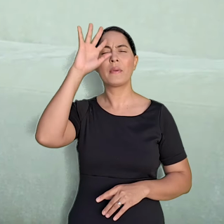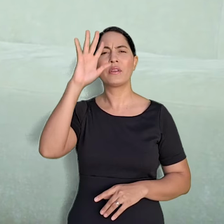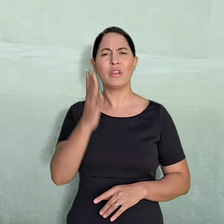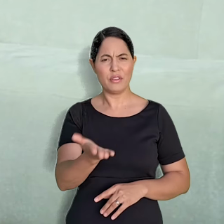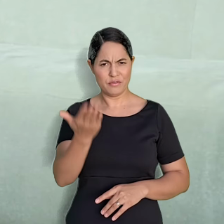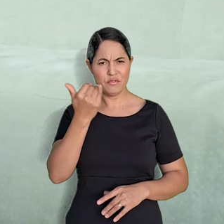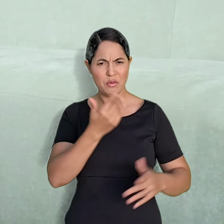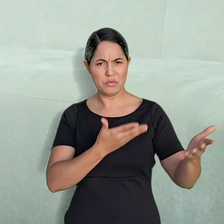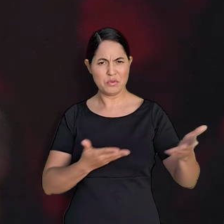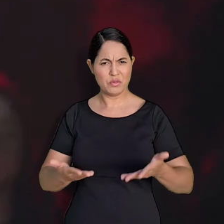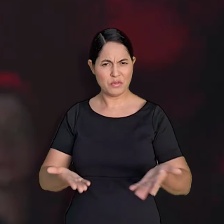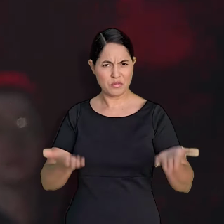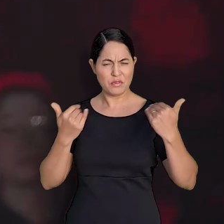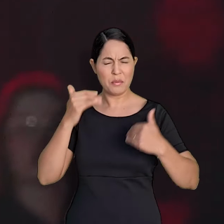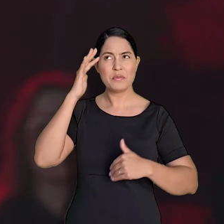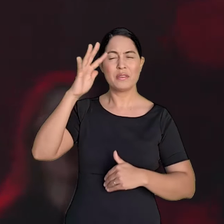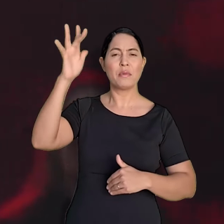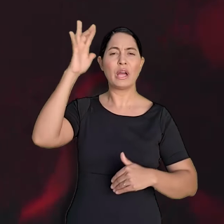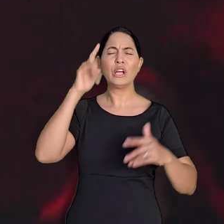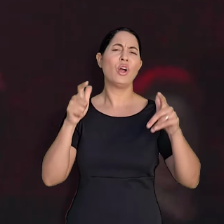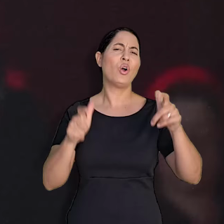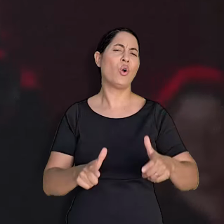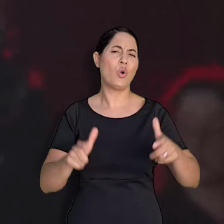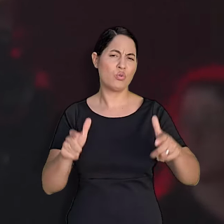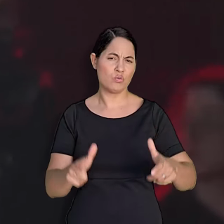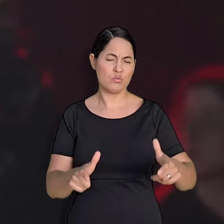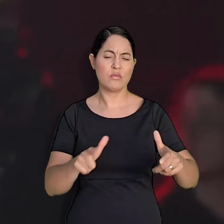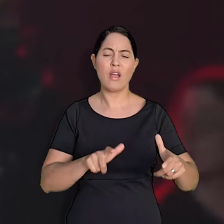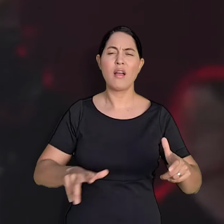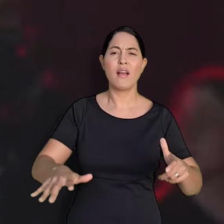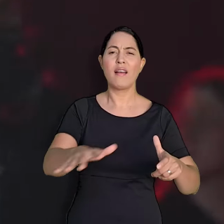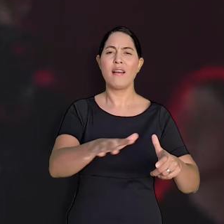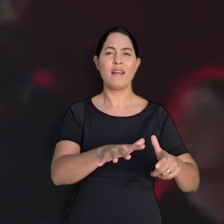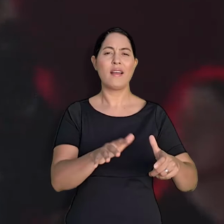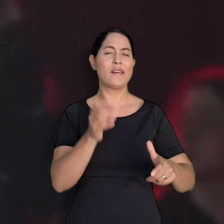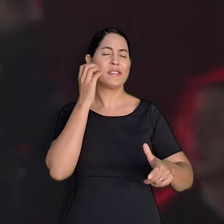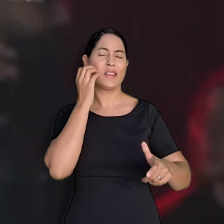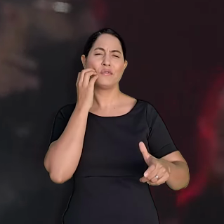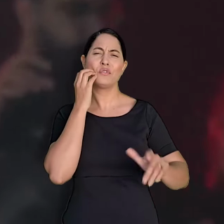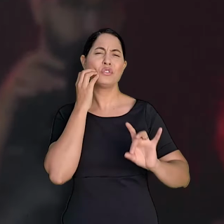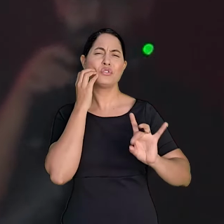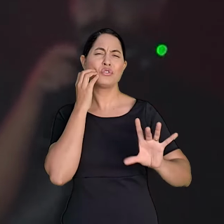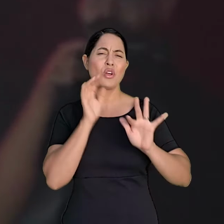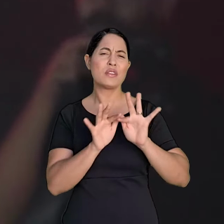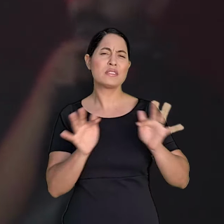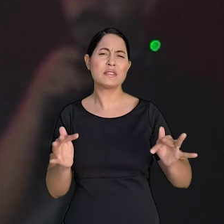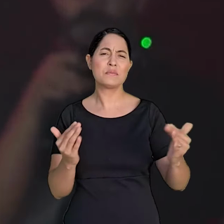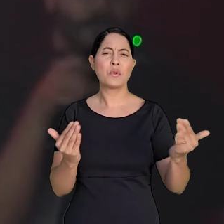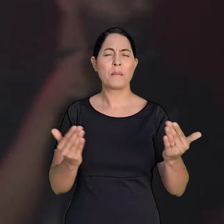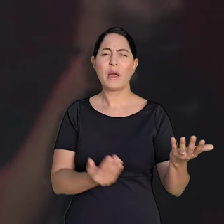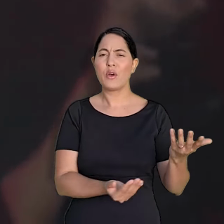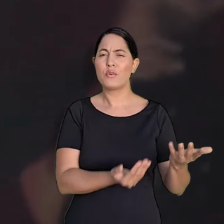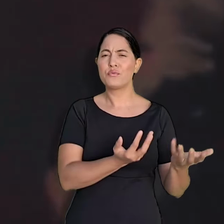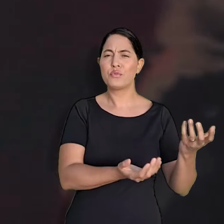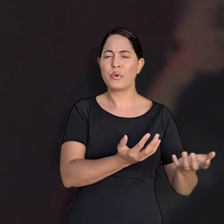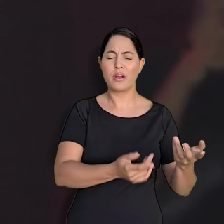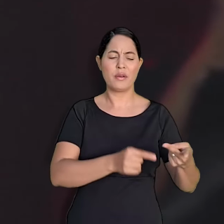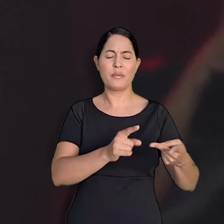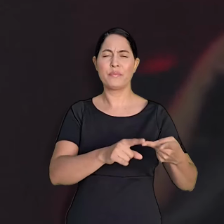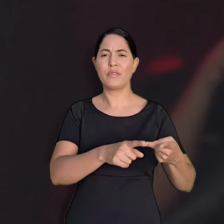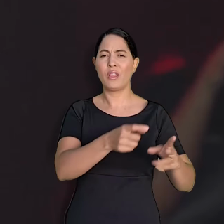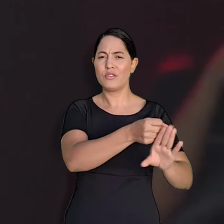nós imaginarmos um lugar onde telefone celular seja só um aparelho, como fogão,